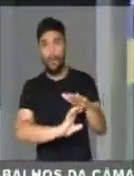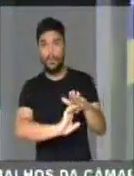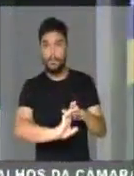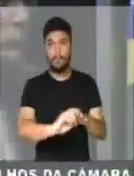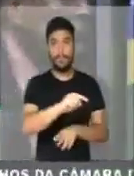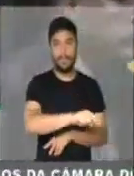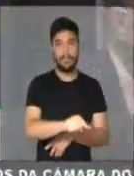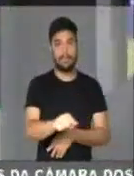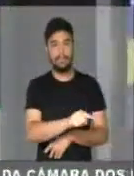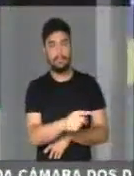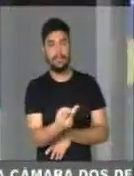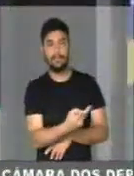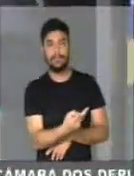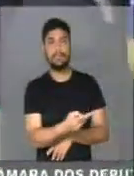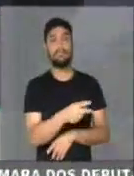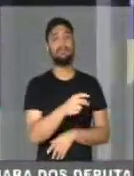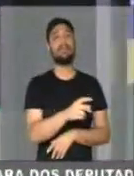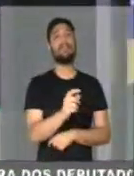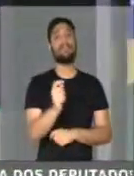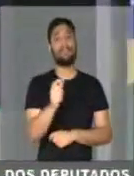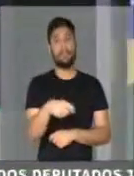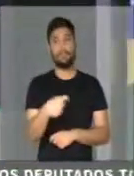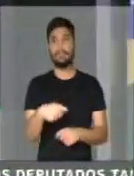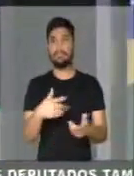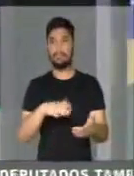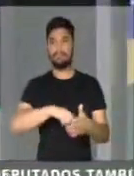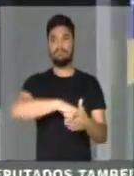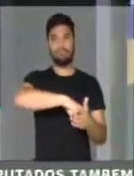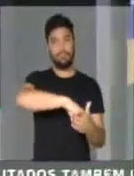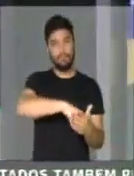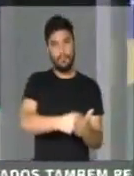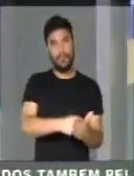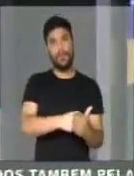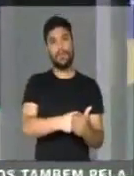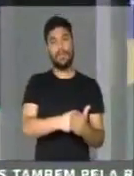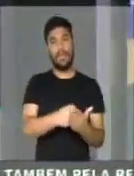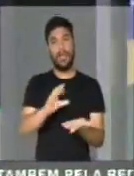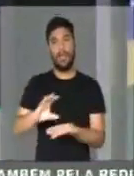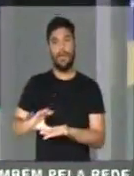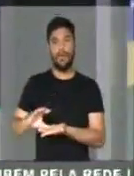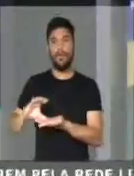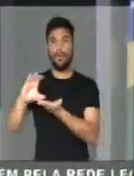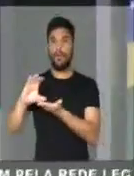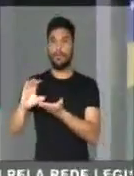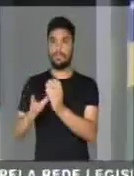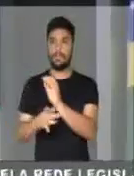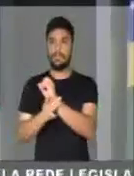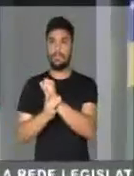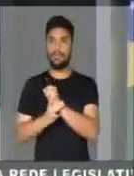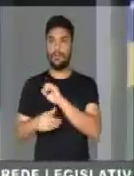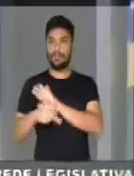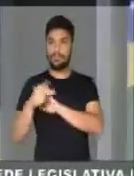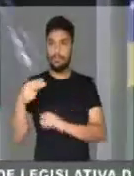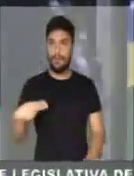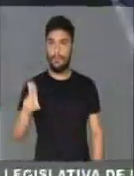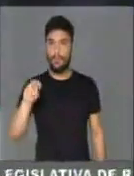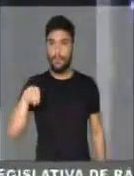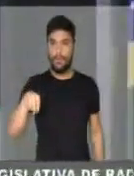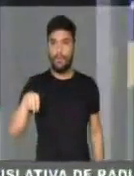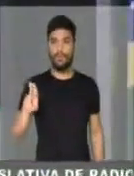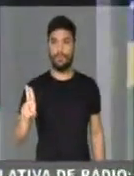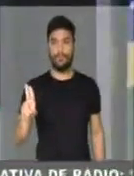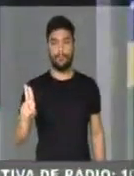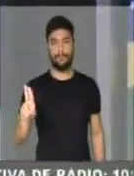ou jurídicas sujeitas às sanções impostas pelo Conselho de Segurança das